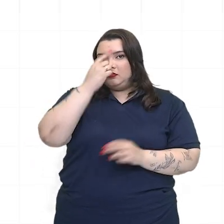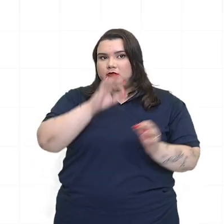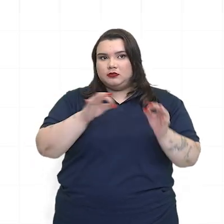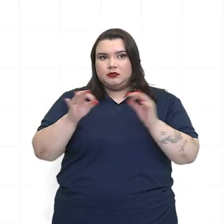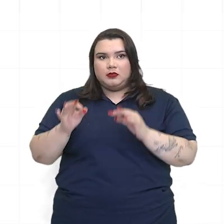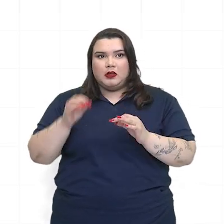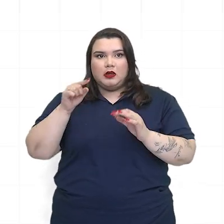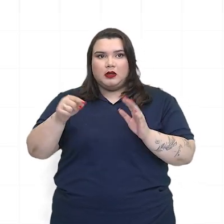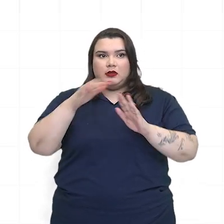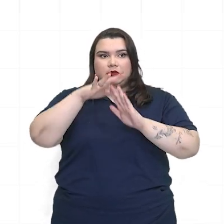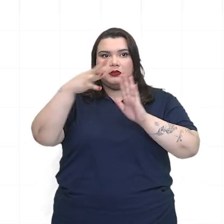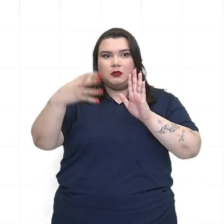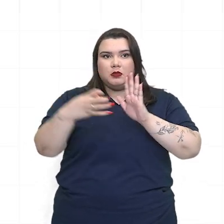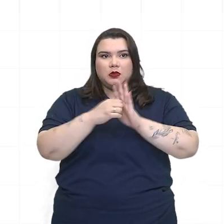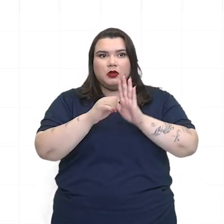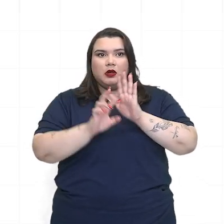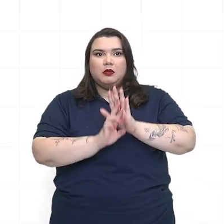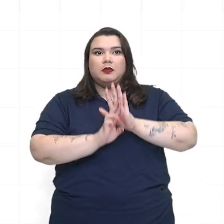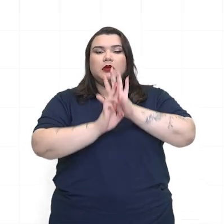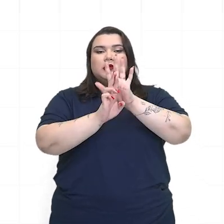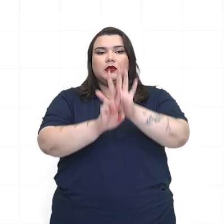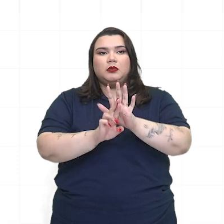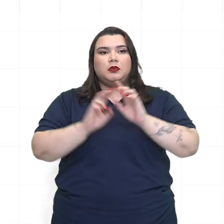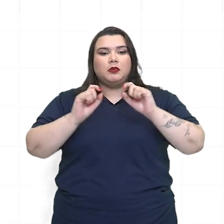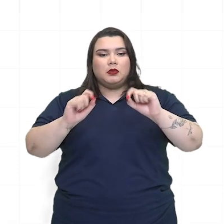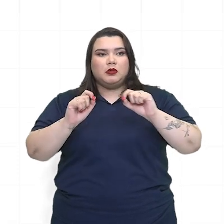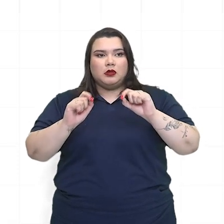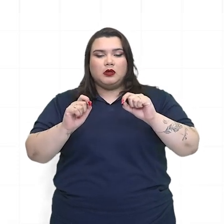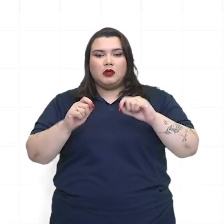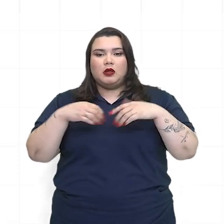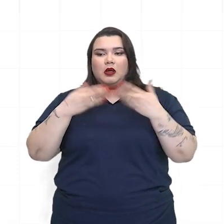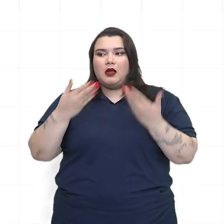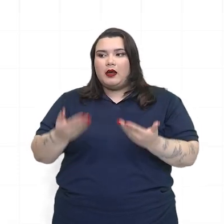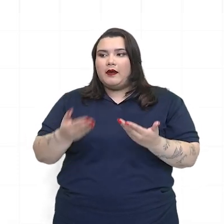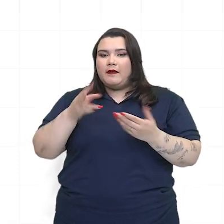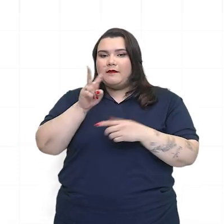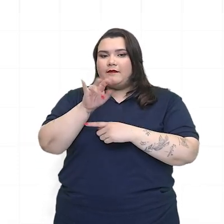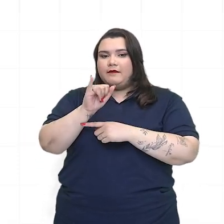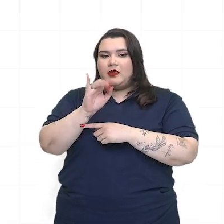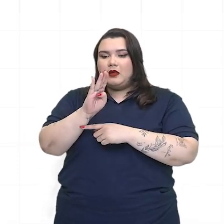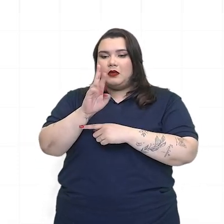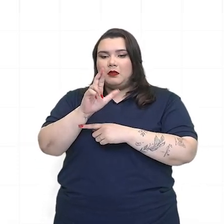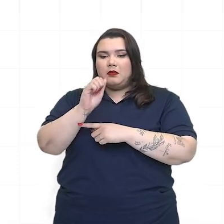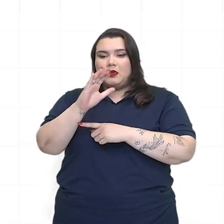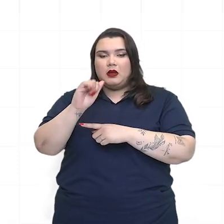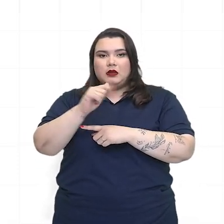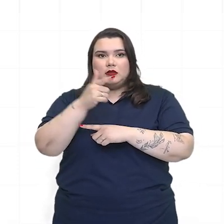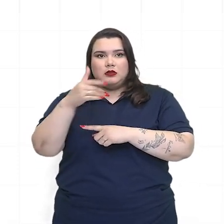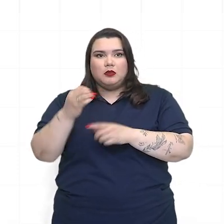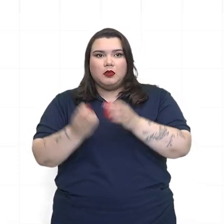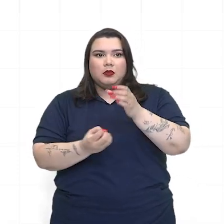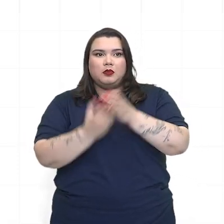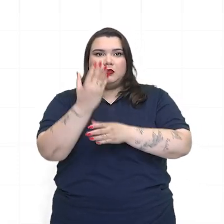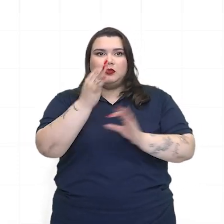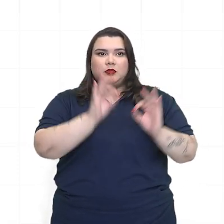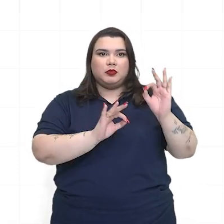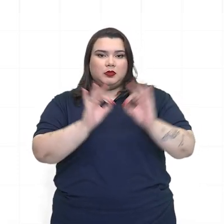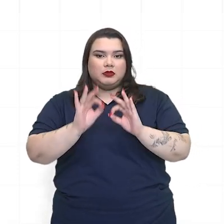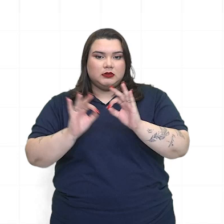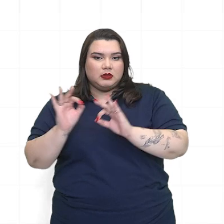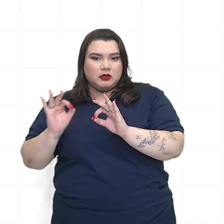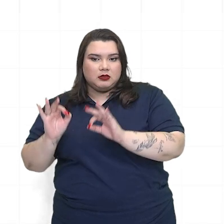esse símbolo representa aí uma vibração cósmica que dá origem à criação, ao processo de